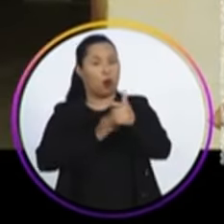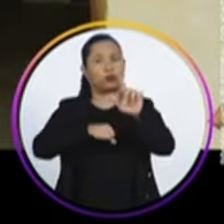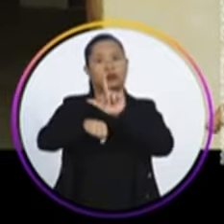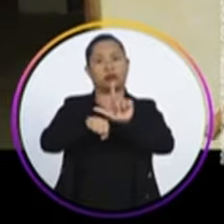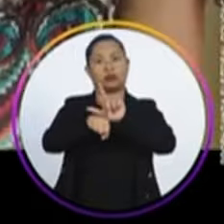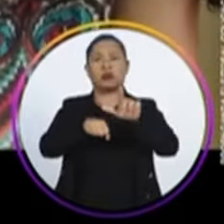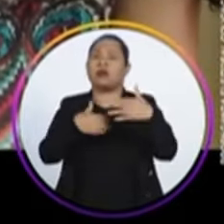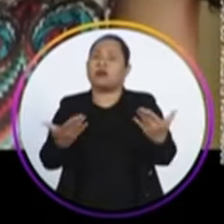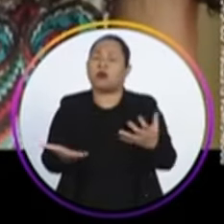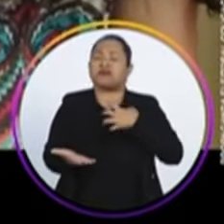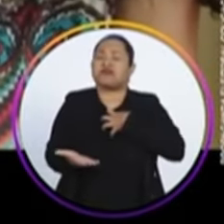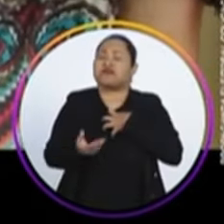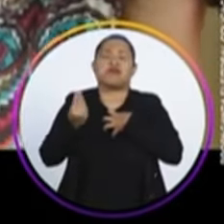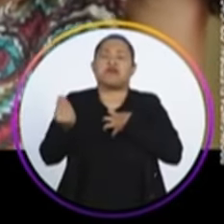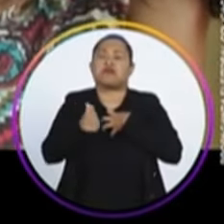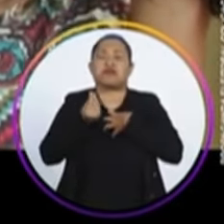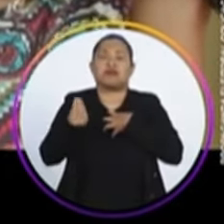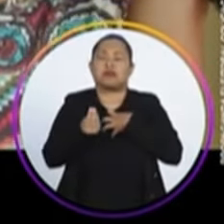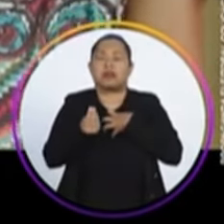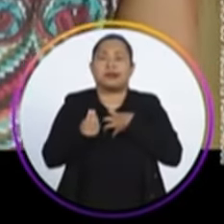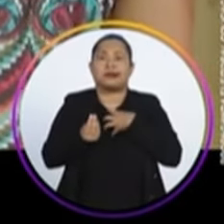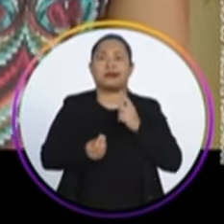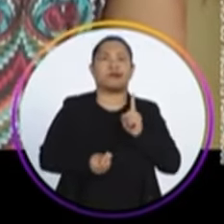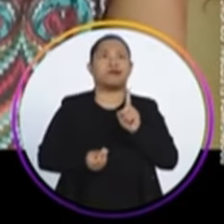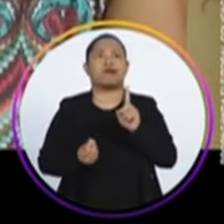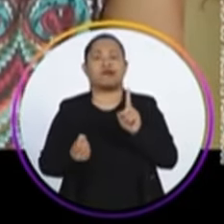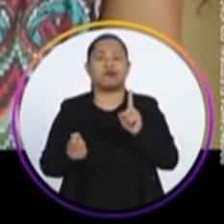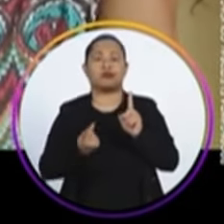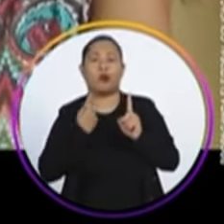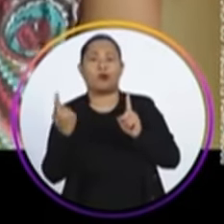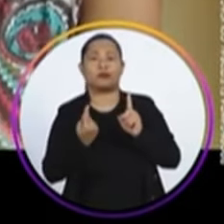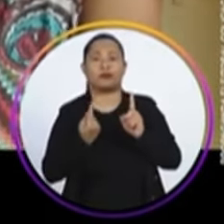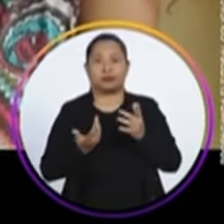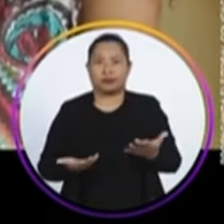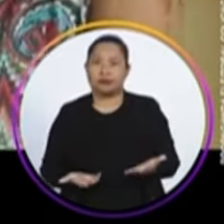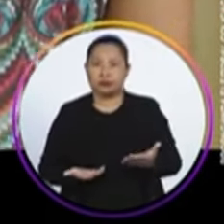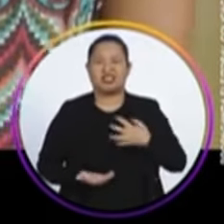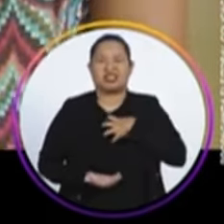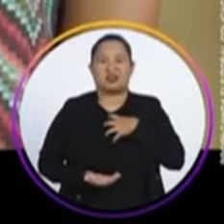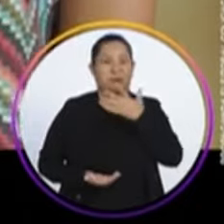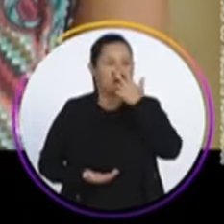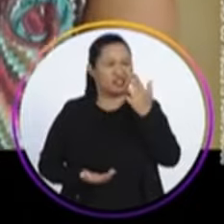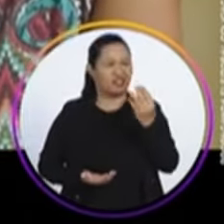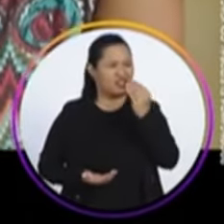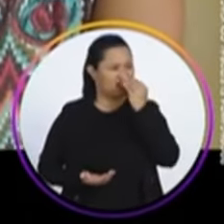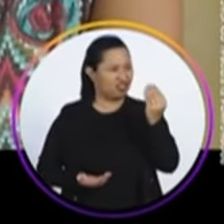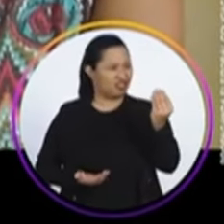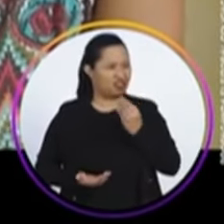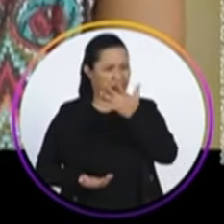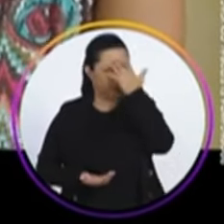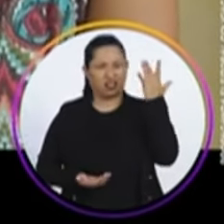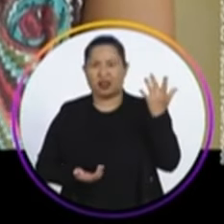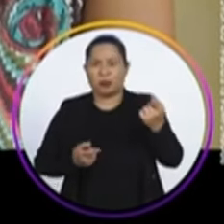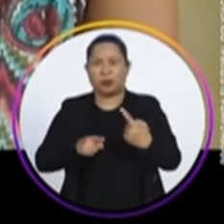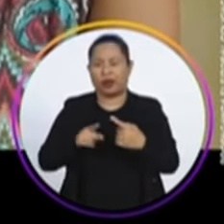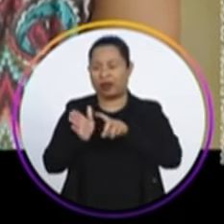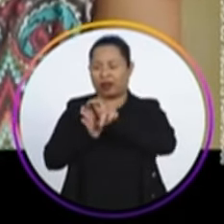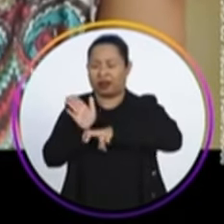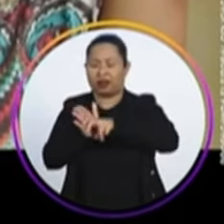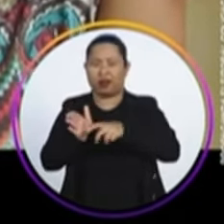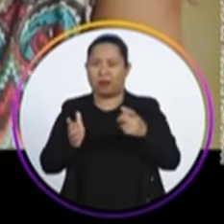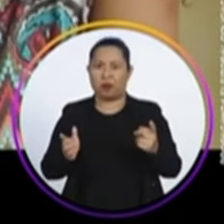Limoeiro. E qual é o teu sentimento de sair sozinha? Me sinto uma desprezada, assim, porque como é que eu sou cadeirante,